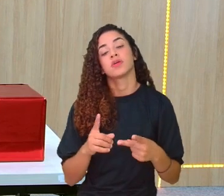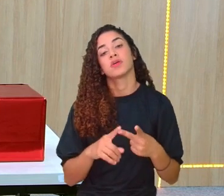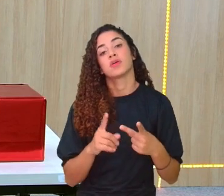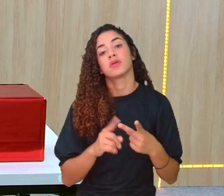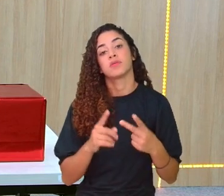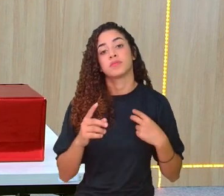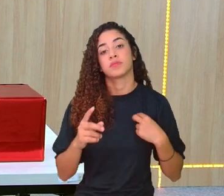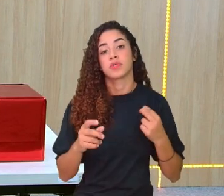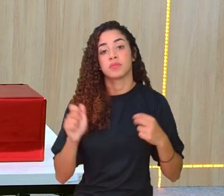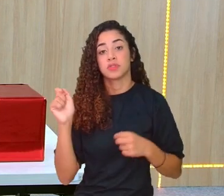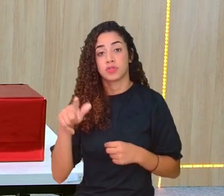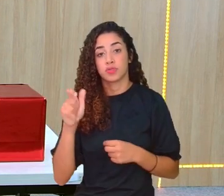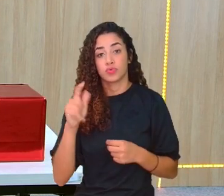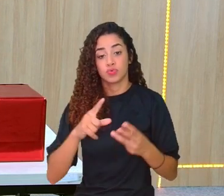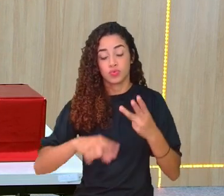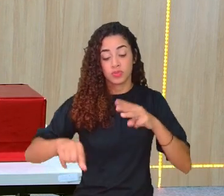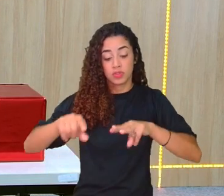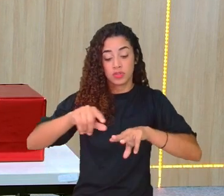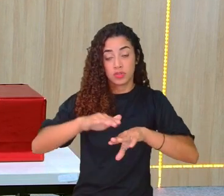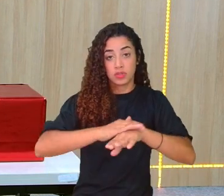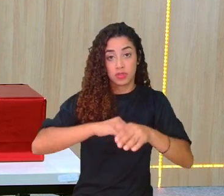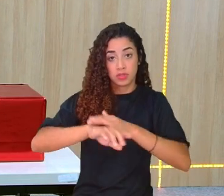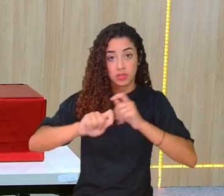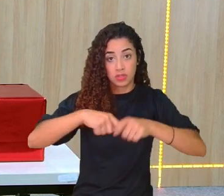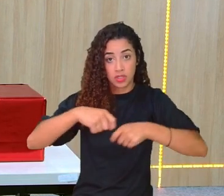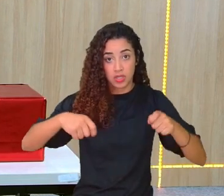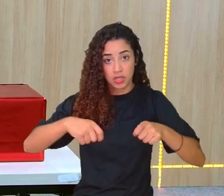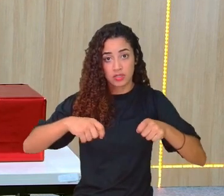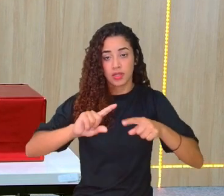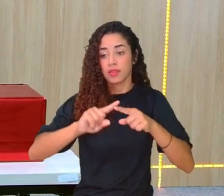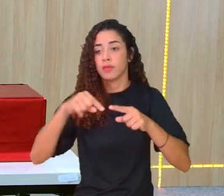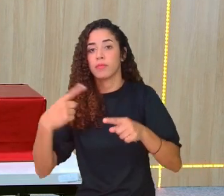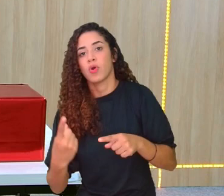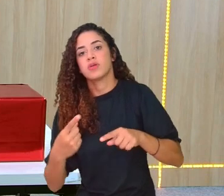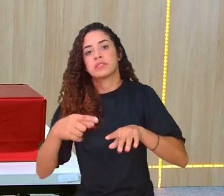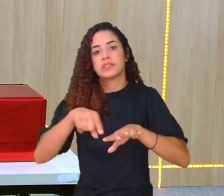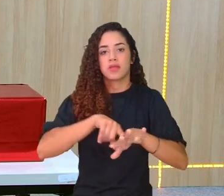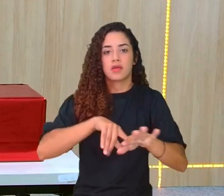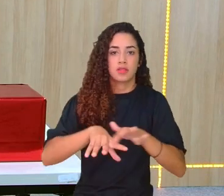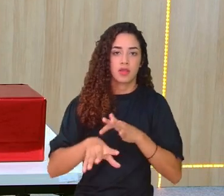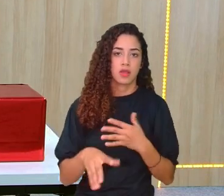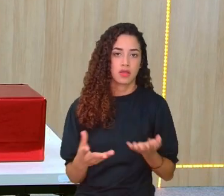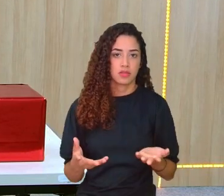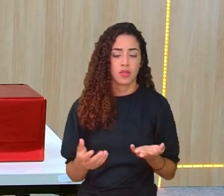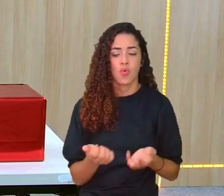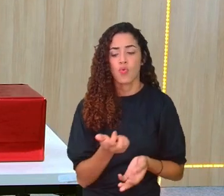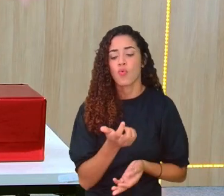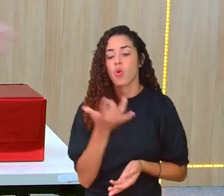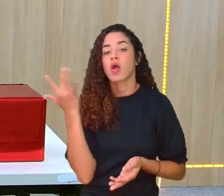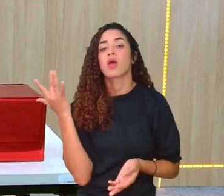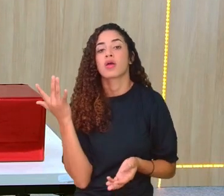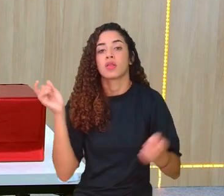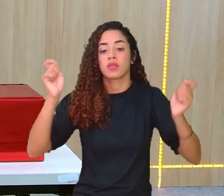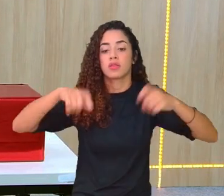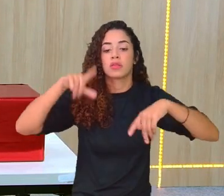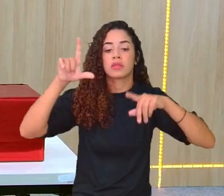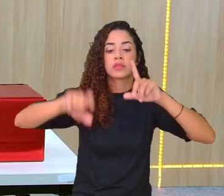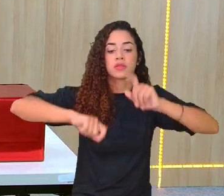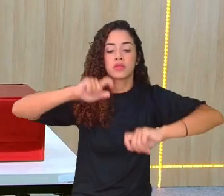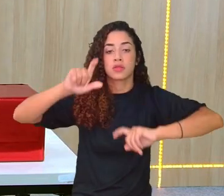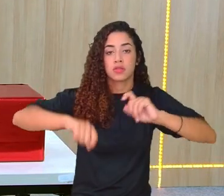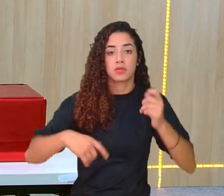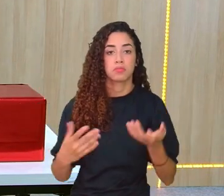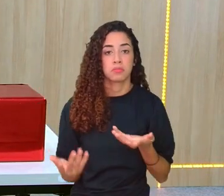tênis. Calça jeans, camisa azul, sandália. Quantas possibilidades eu tenho ao